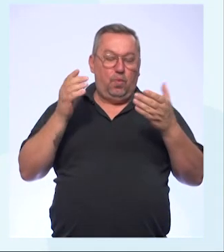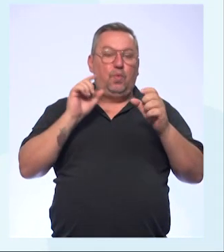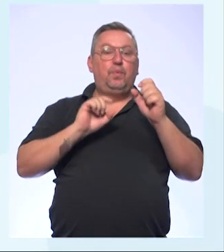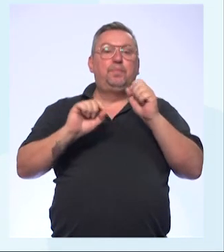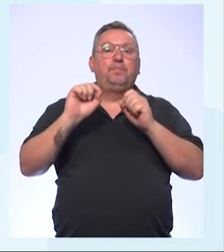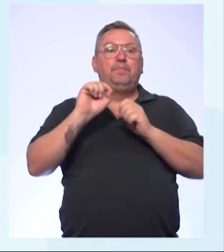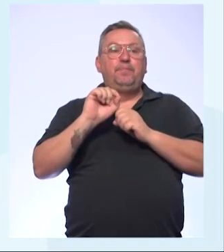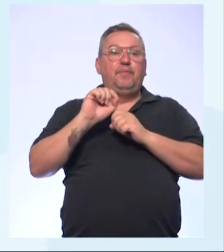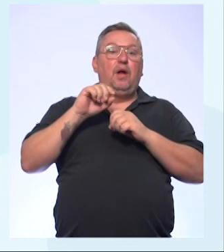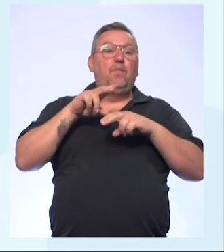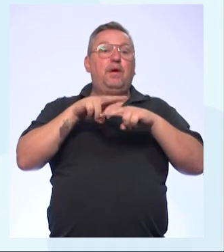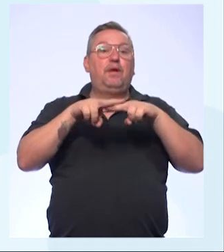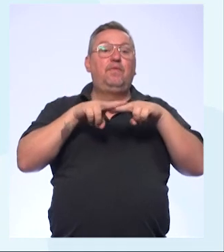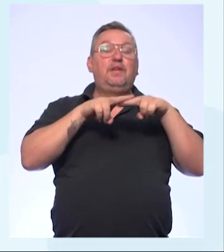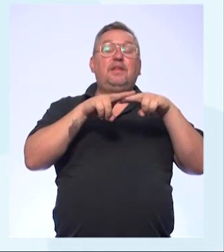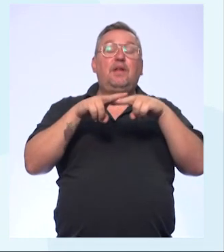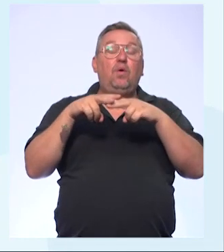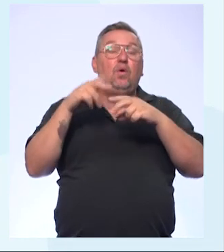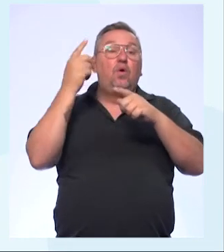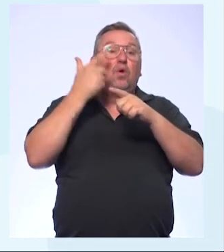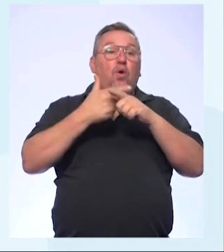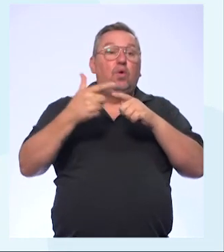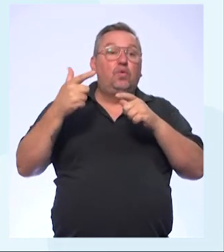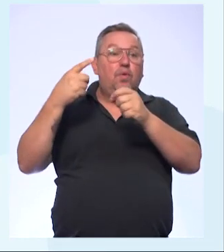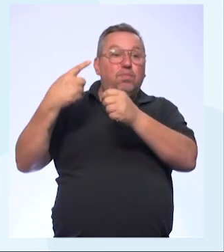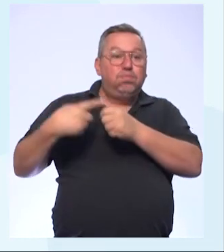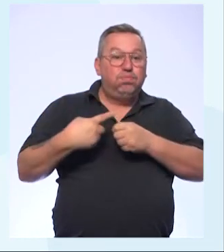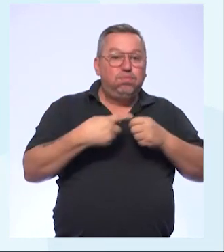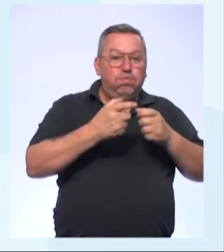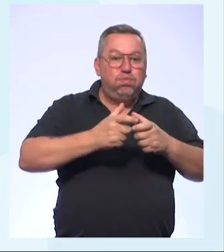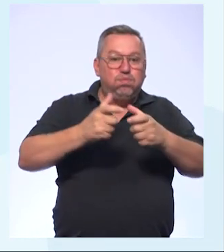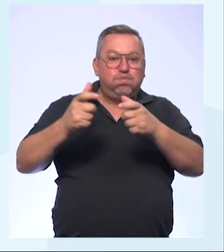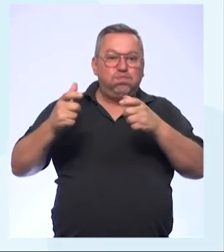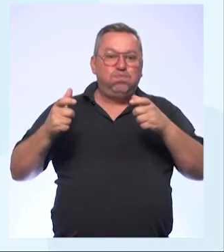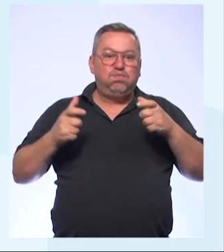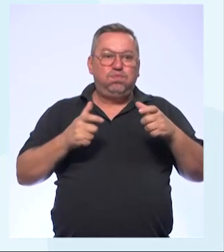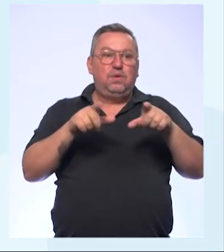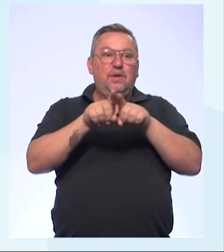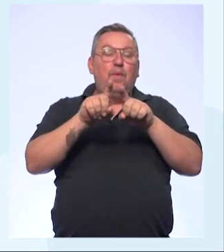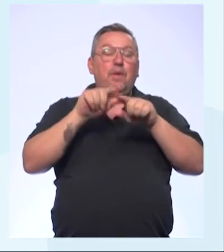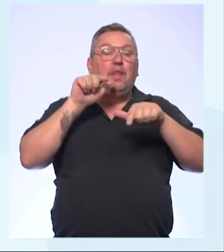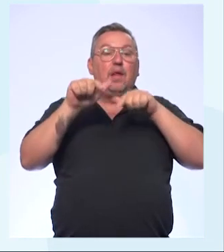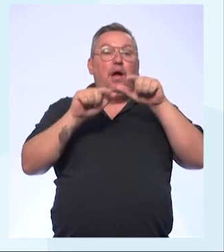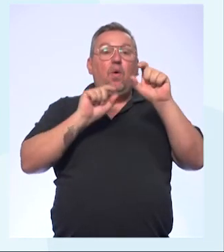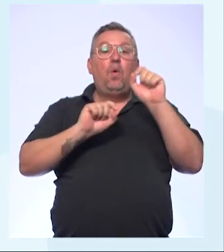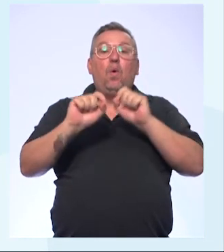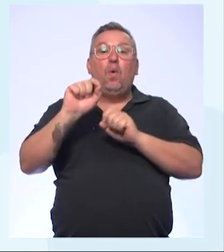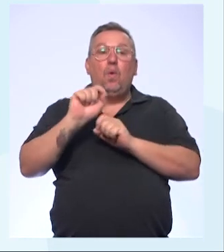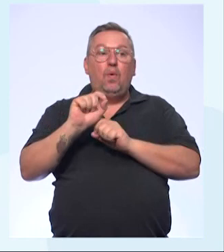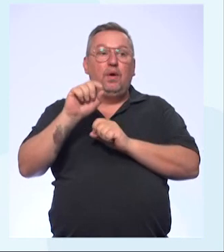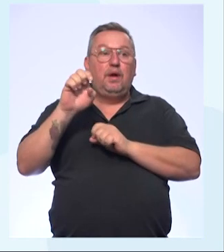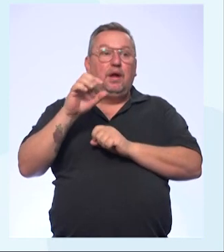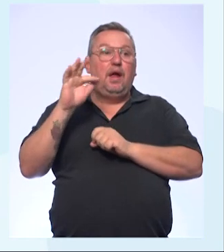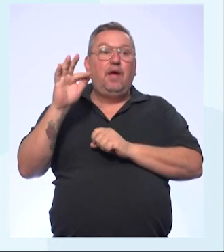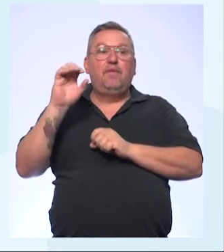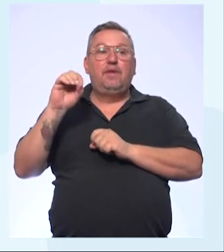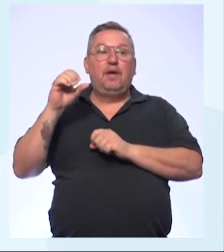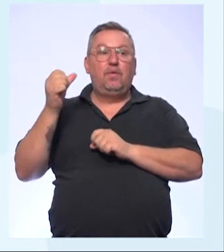eu disse, é uma revisão sobre as grandes civilizações e a habilidade que trabalharemos é a